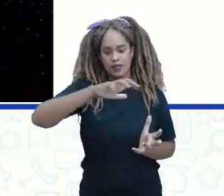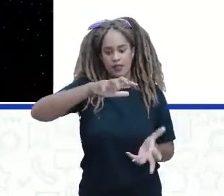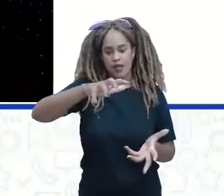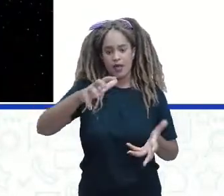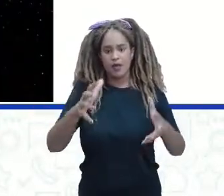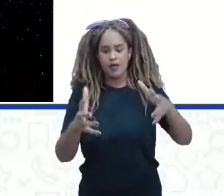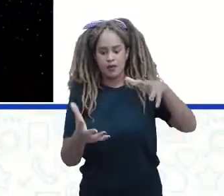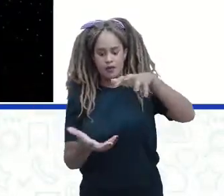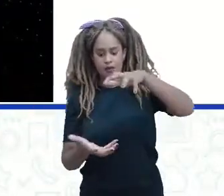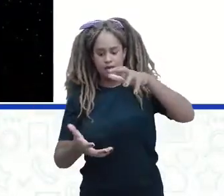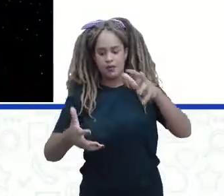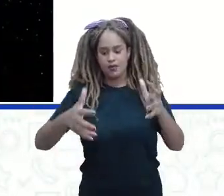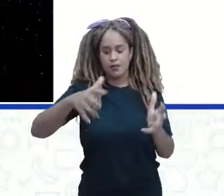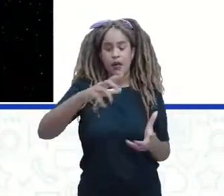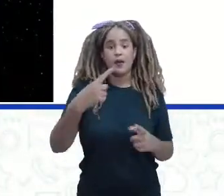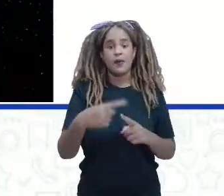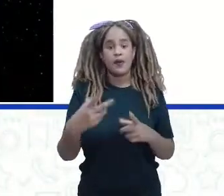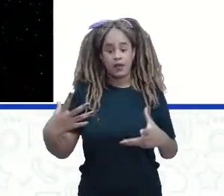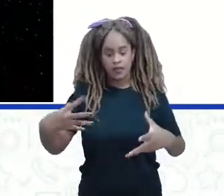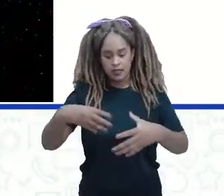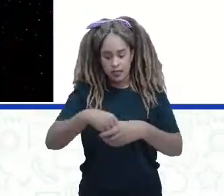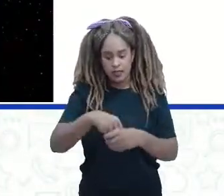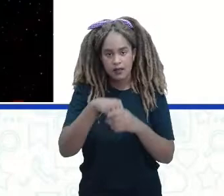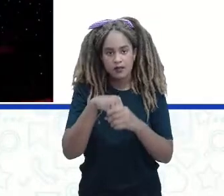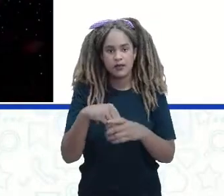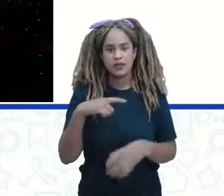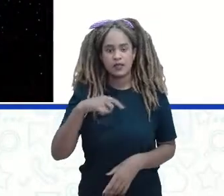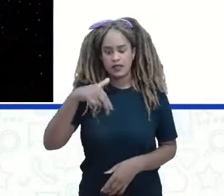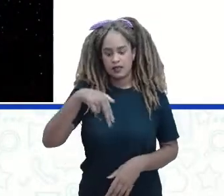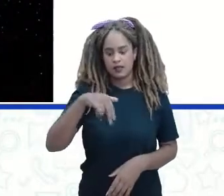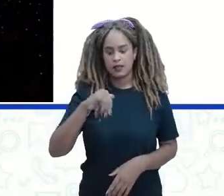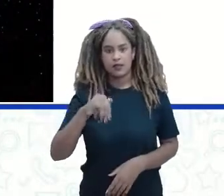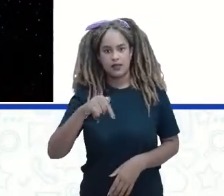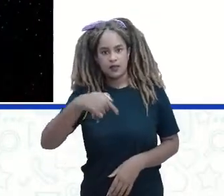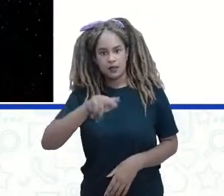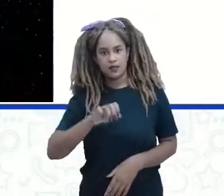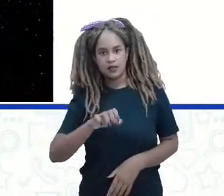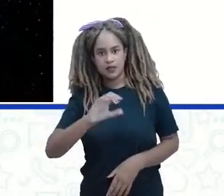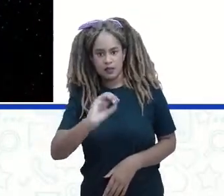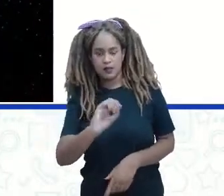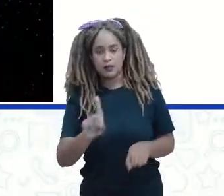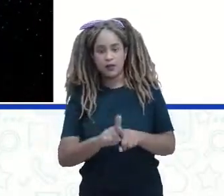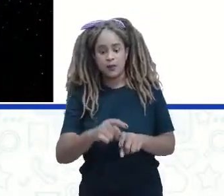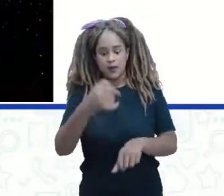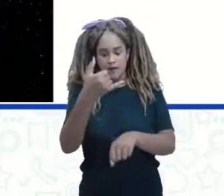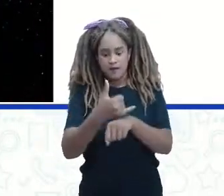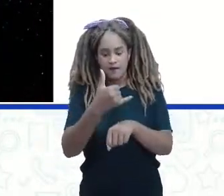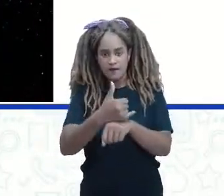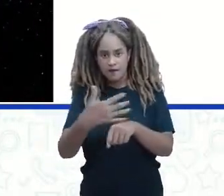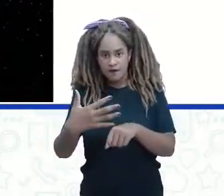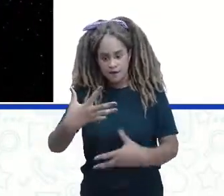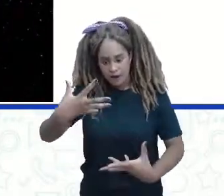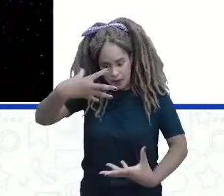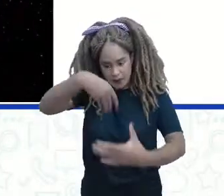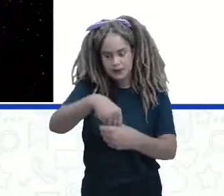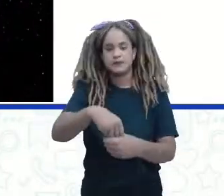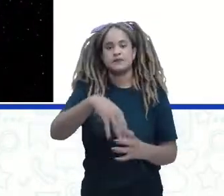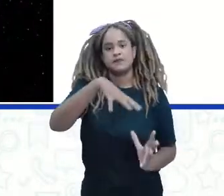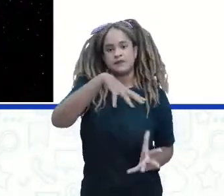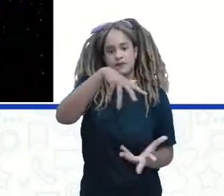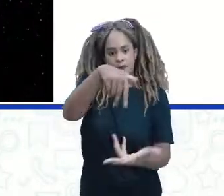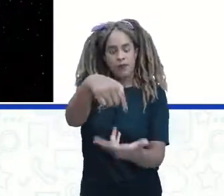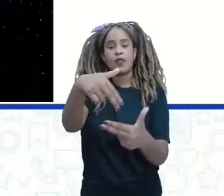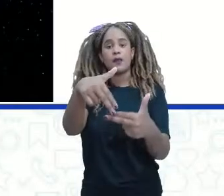na sua composição e ferro, né? Então, por conta desse movimento aí do núcleo da Terra, né,